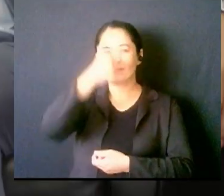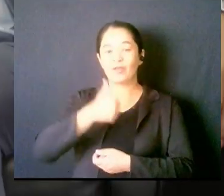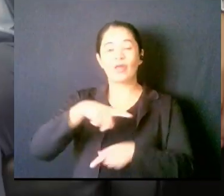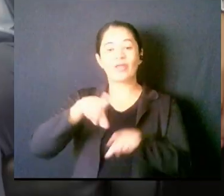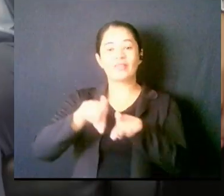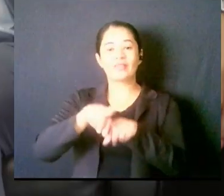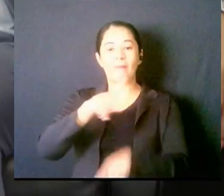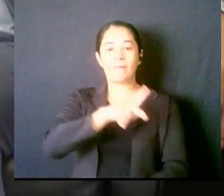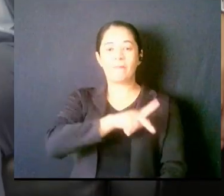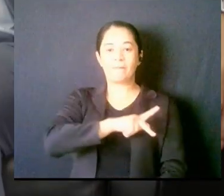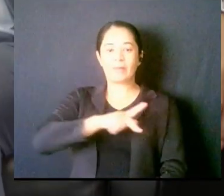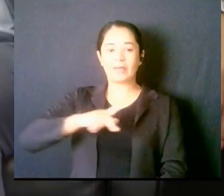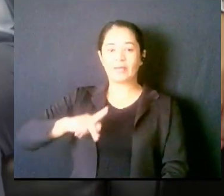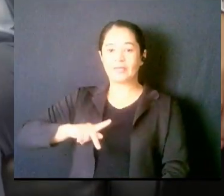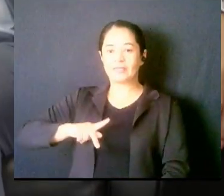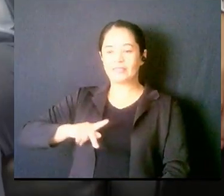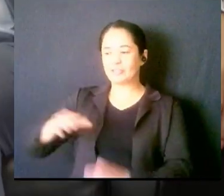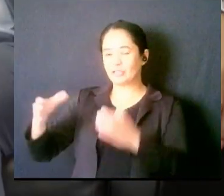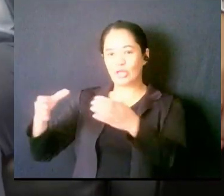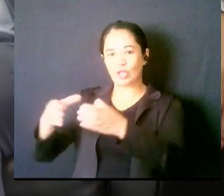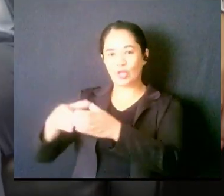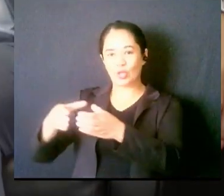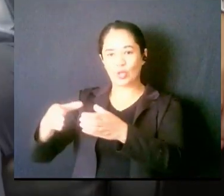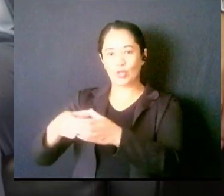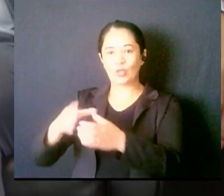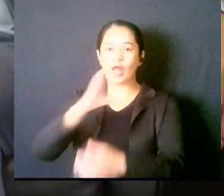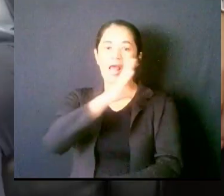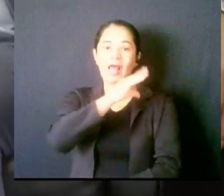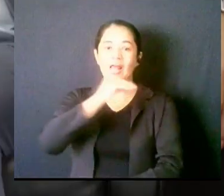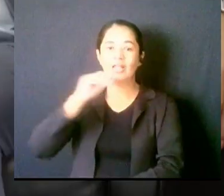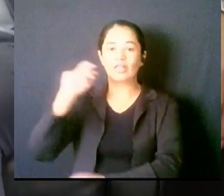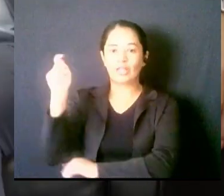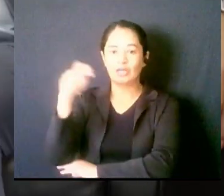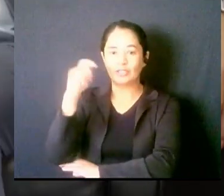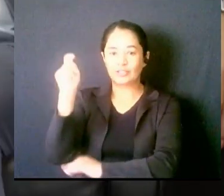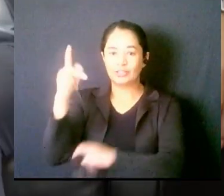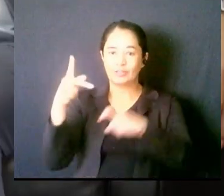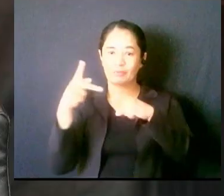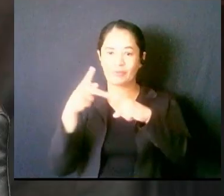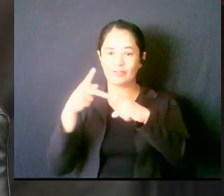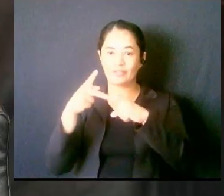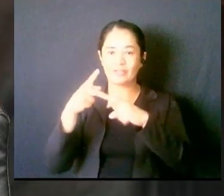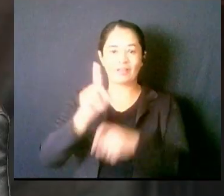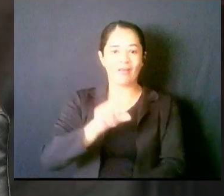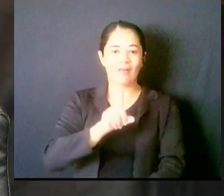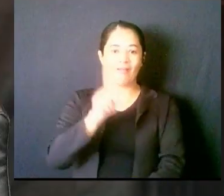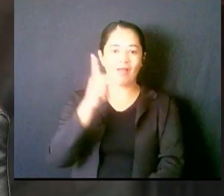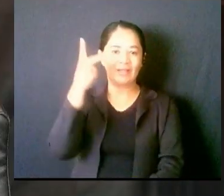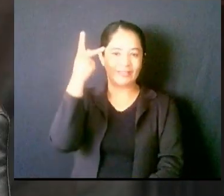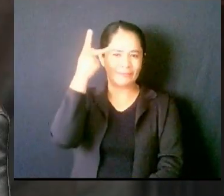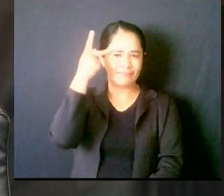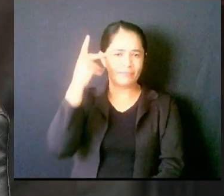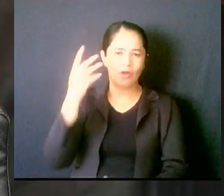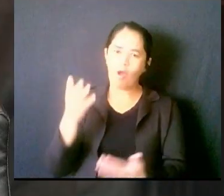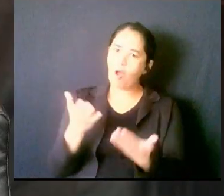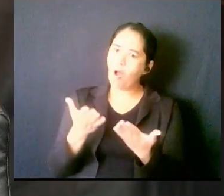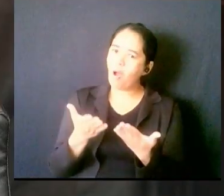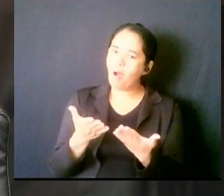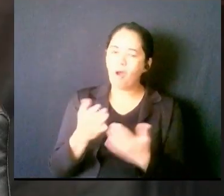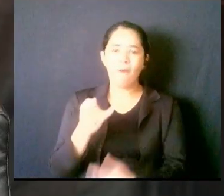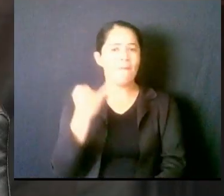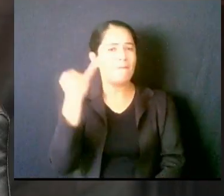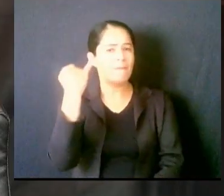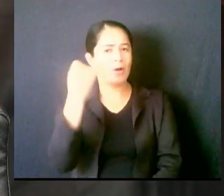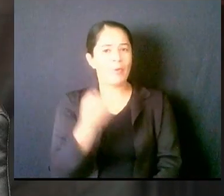Departamento de Adolescência da Sociedade de Pediatria de São Paulo. Olha só, gente, que importante, né? Quantas pessoas importantes e